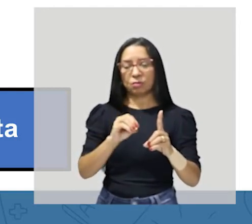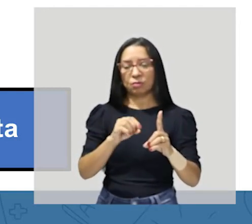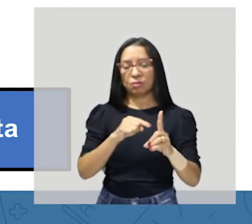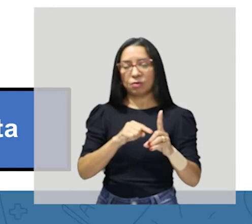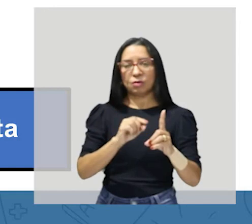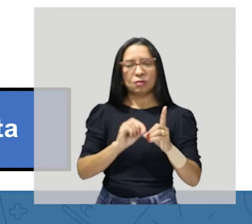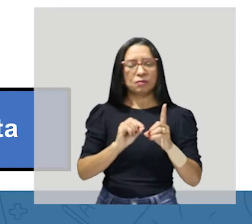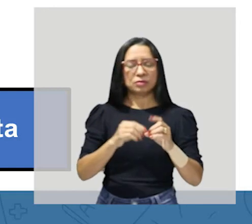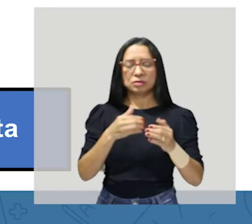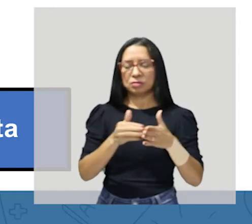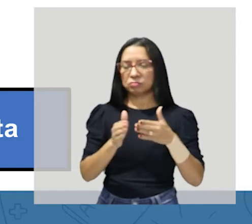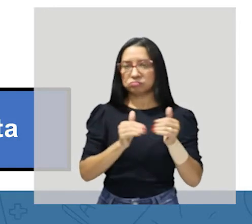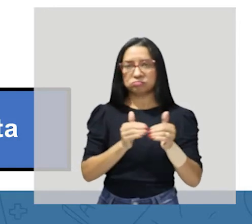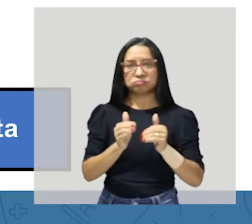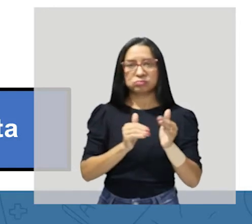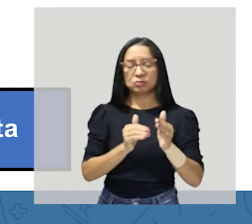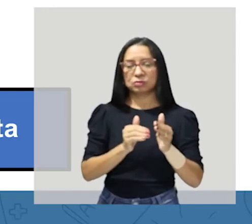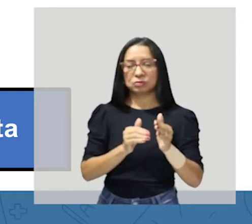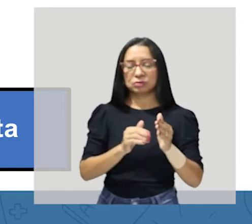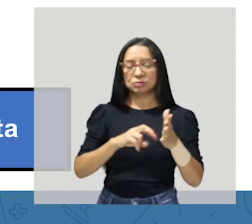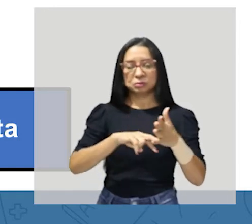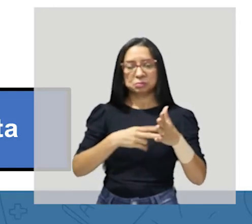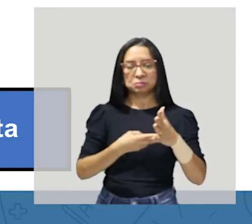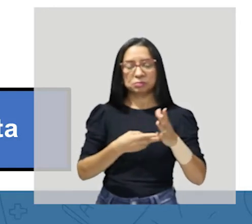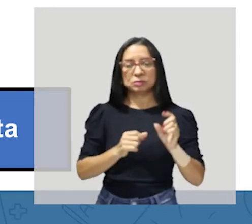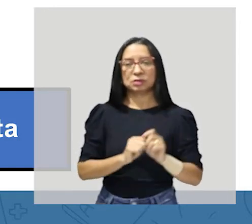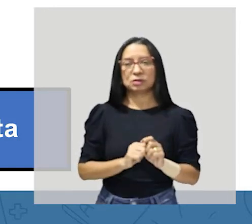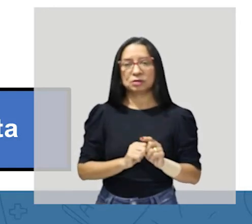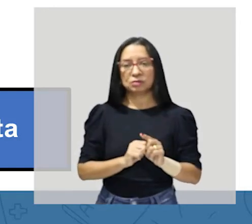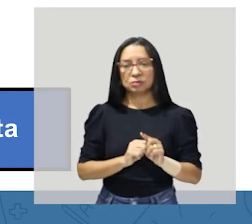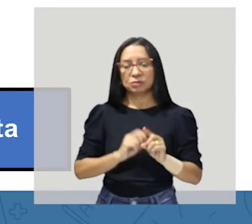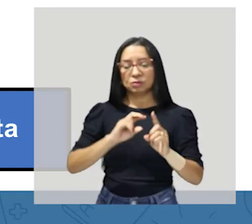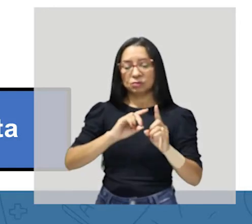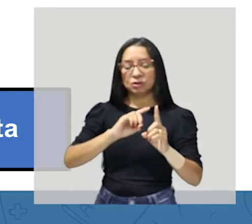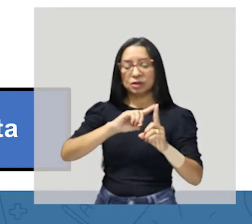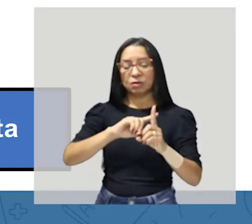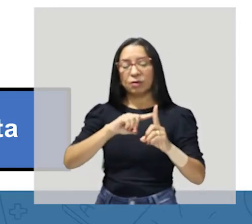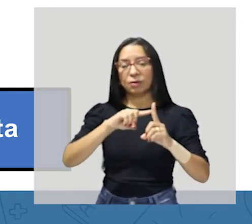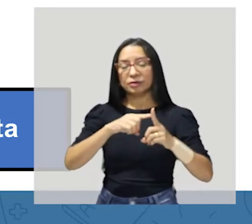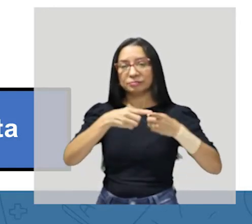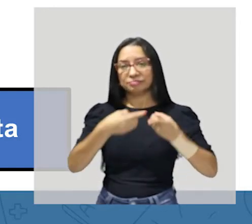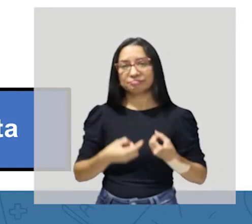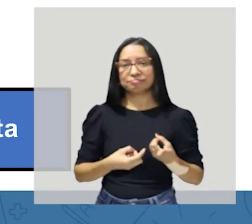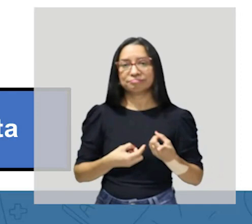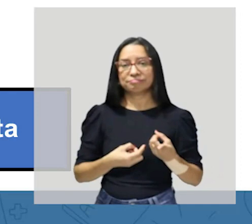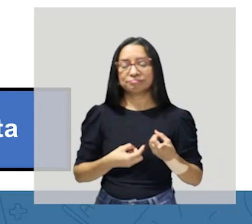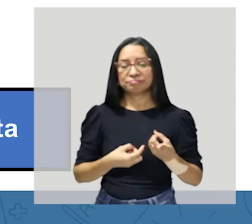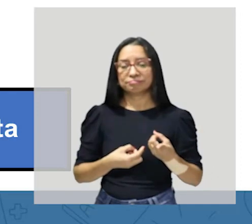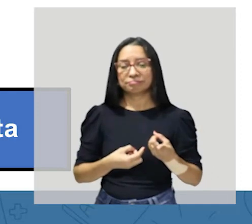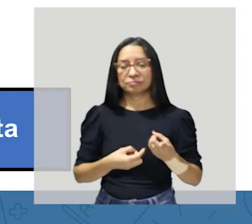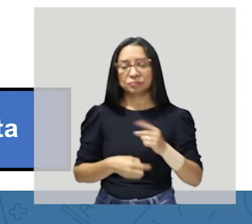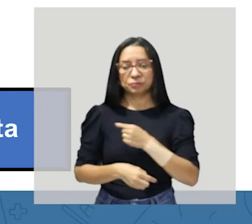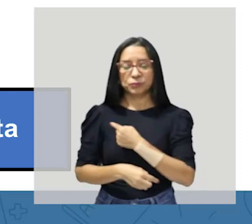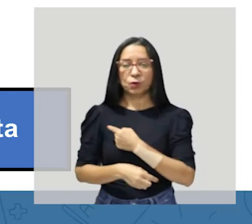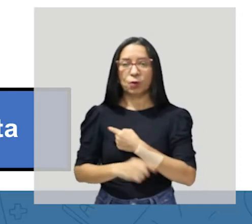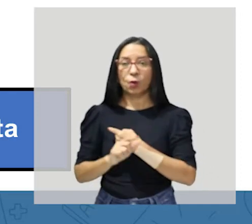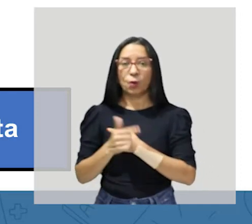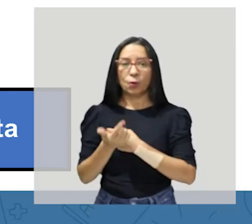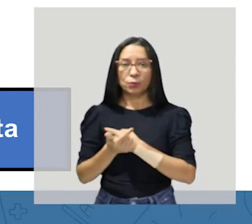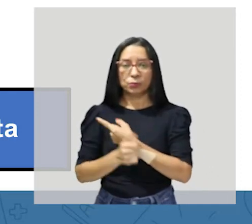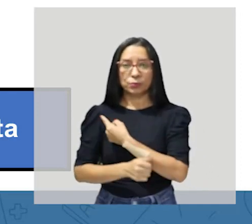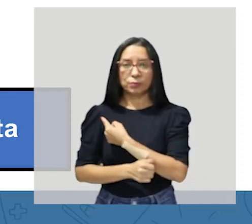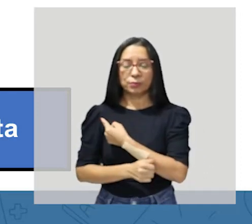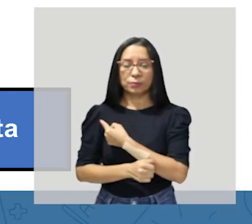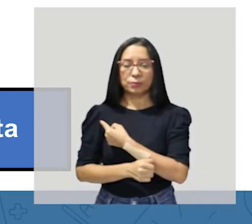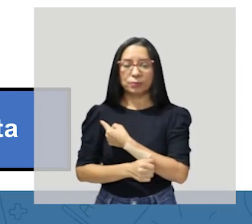eu fazer alguma coisa nesse sentido, eu gerar uma queda, fazer com o adversário caia. Uma luta de percussão